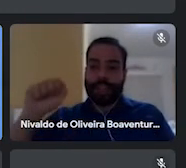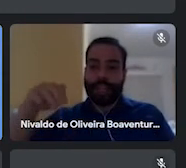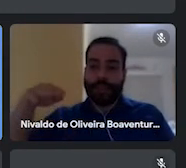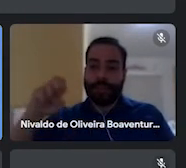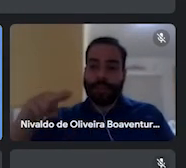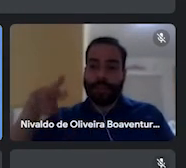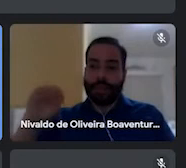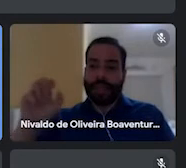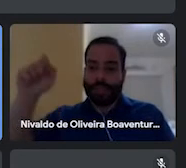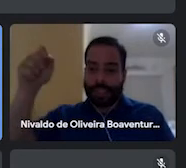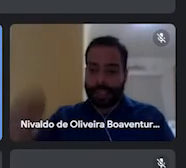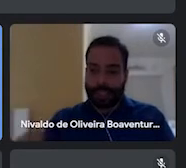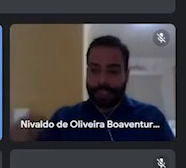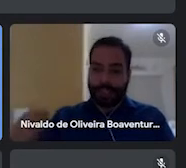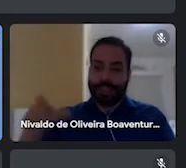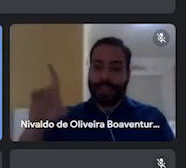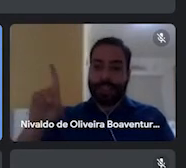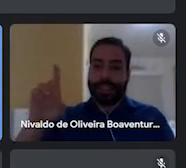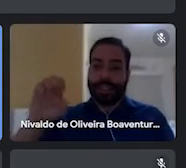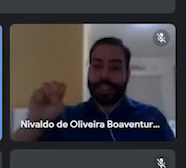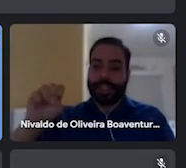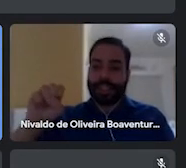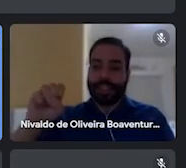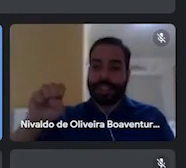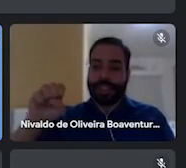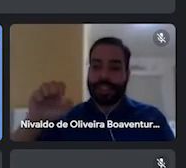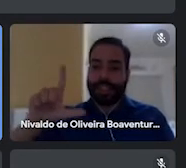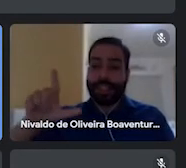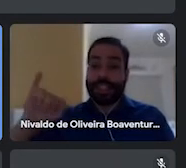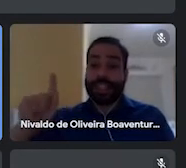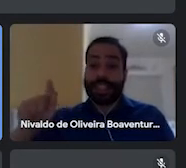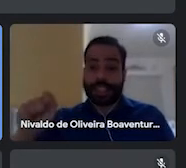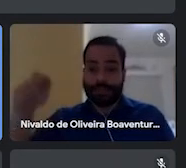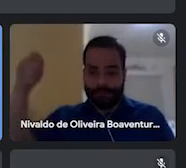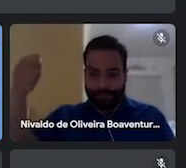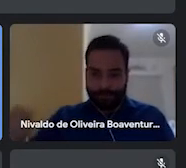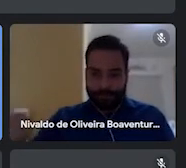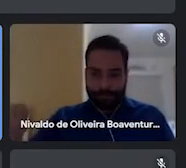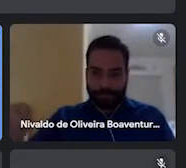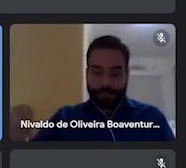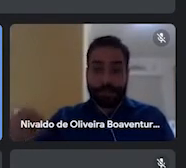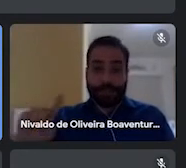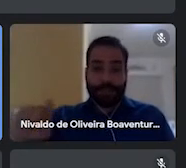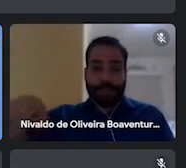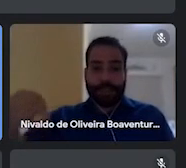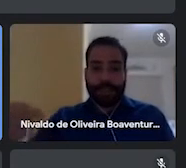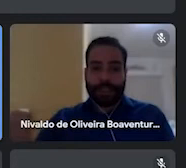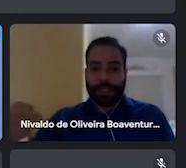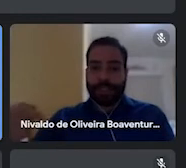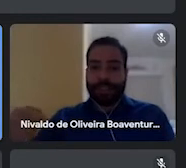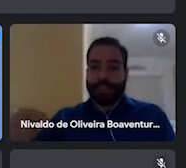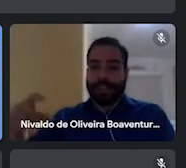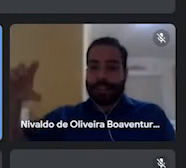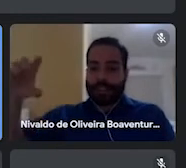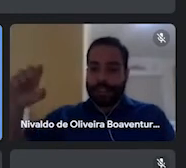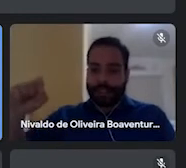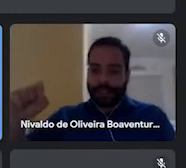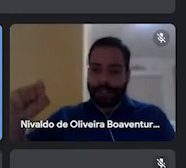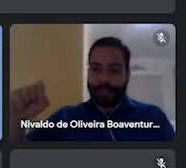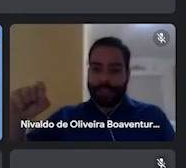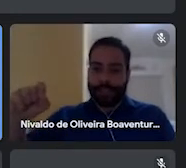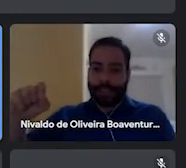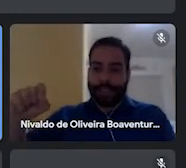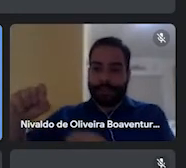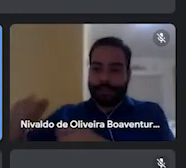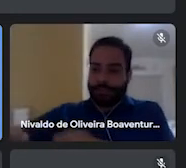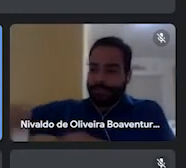você desliga. Depois o quê? Colocar um impedimento de